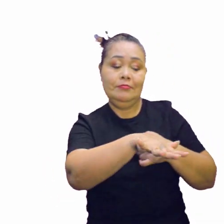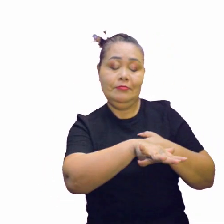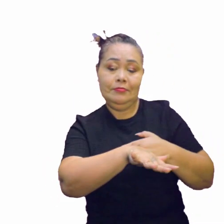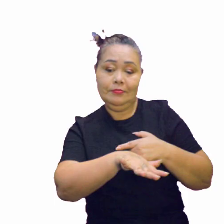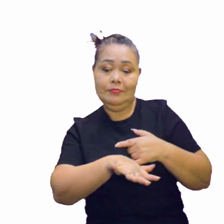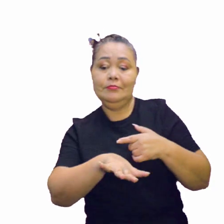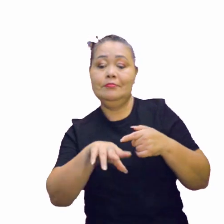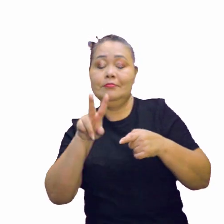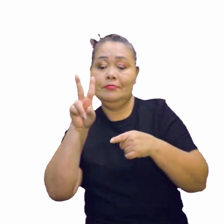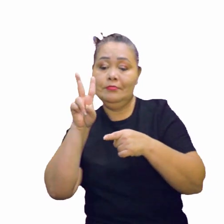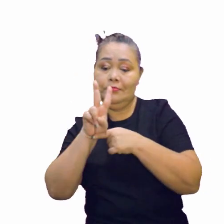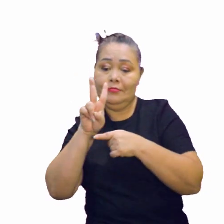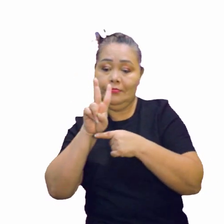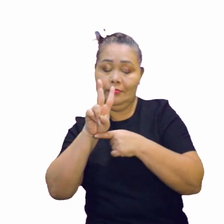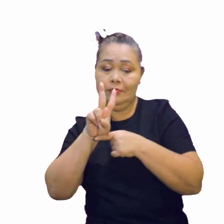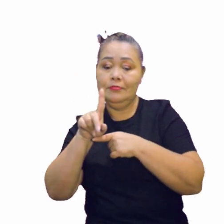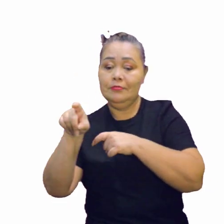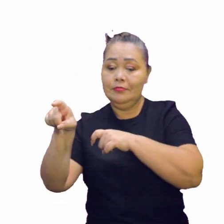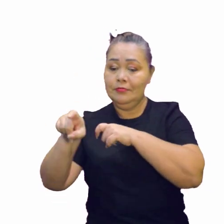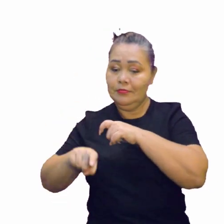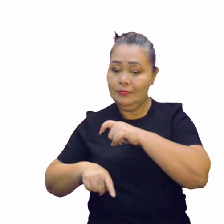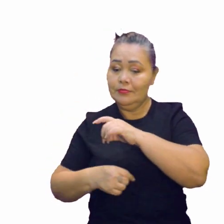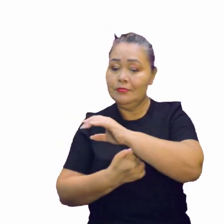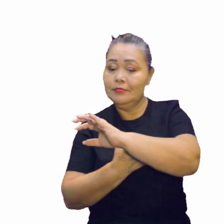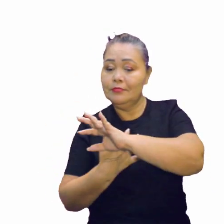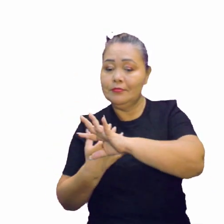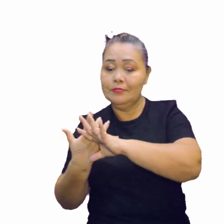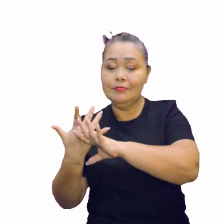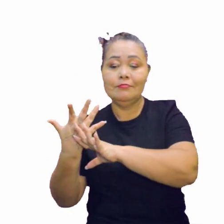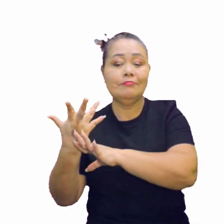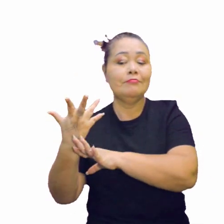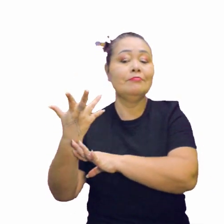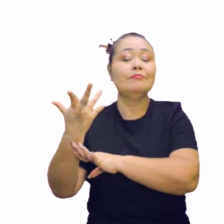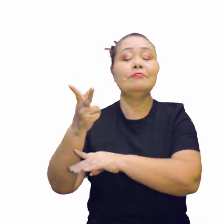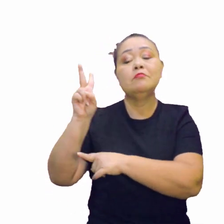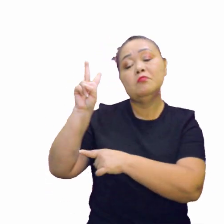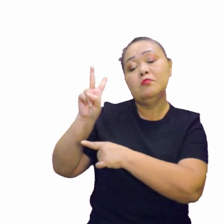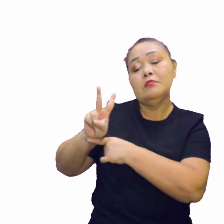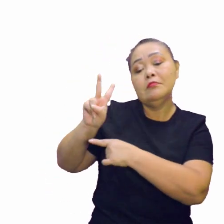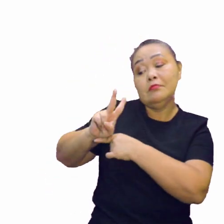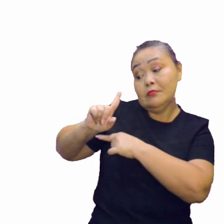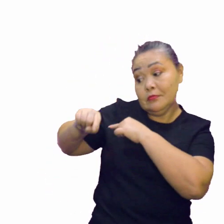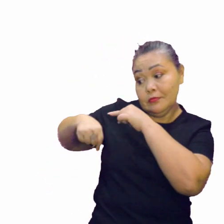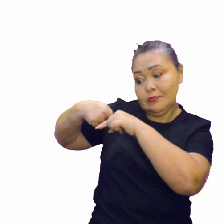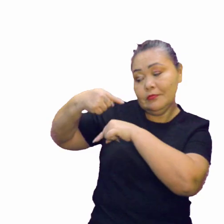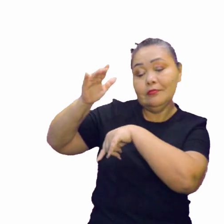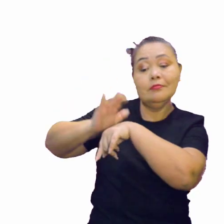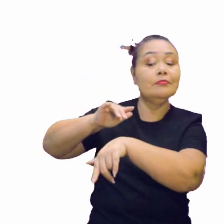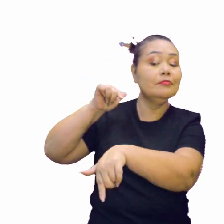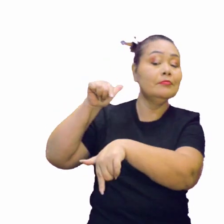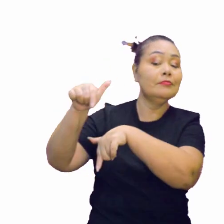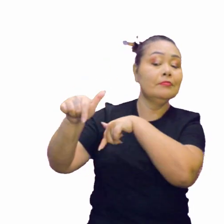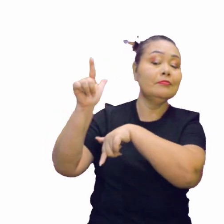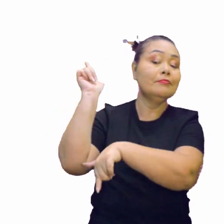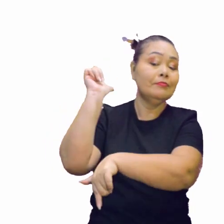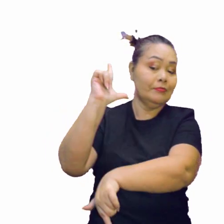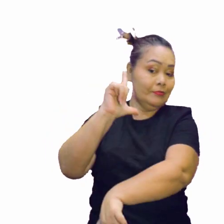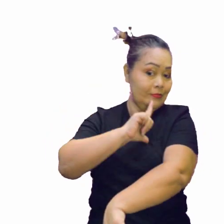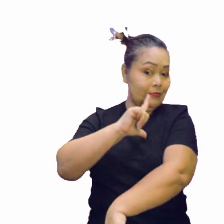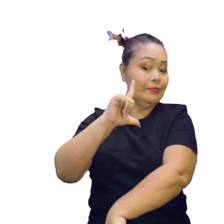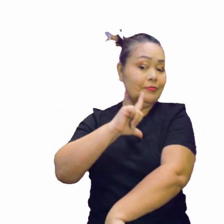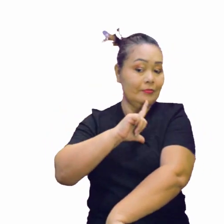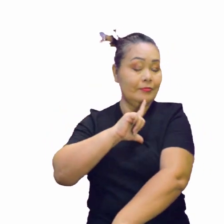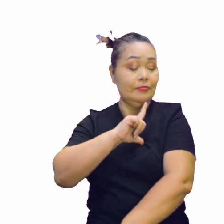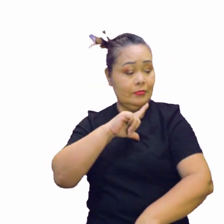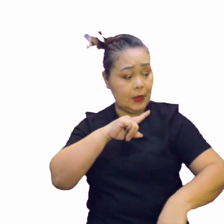manutenção agroecológica, a manutenção de geração de emprego. Isso nessa